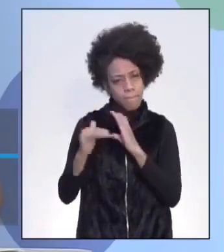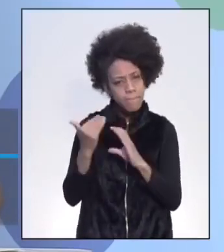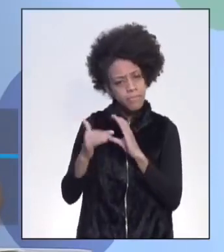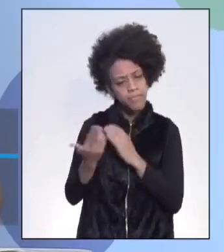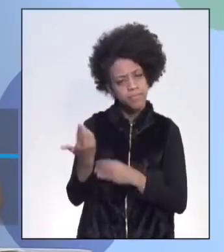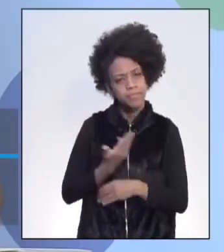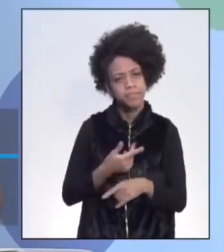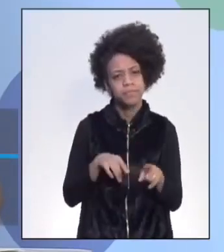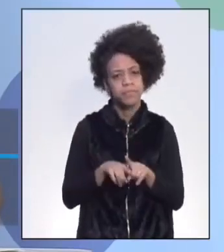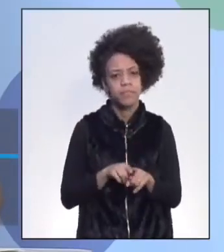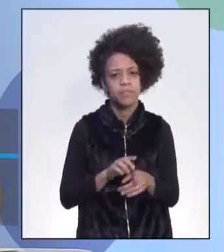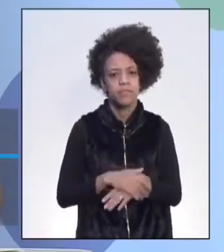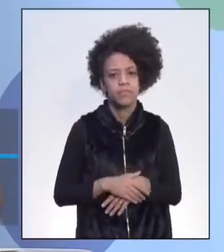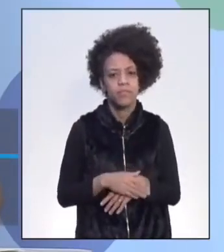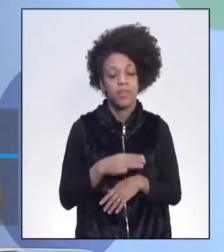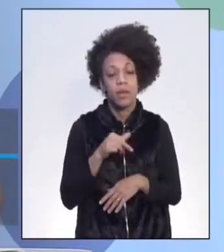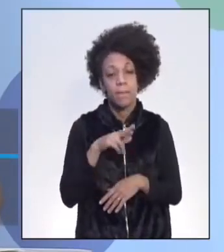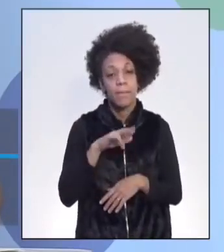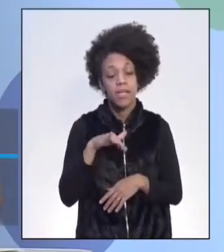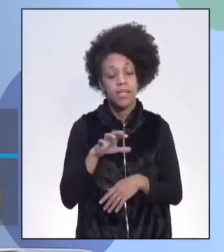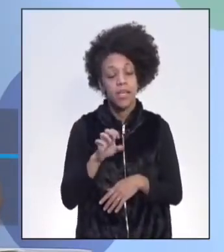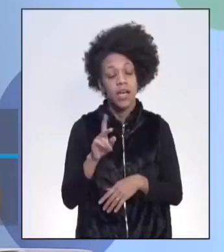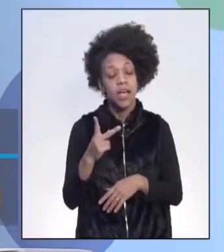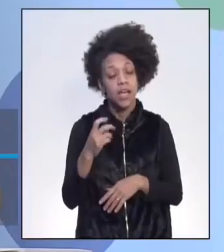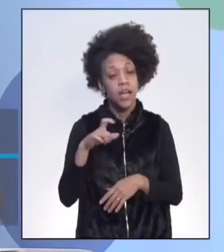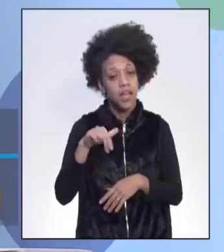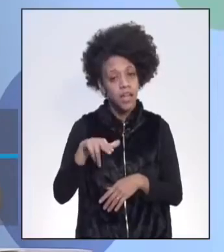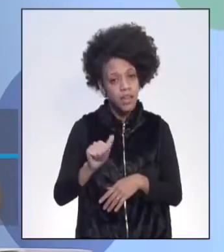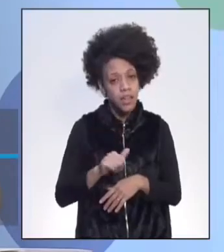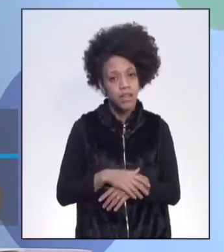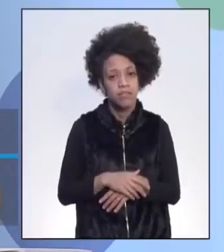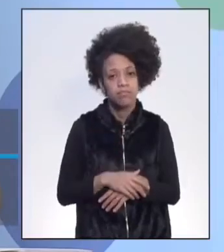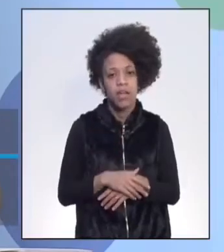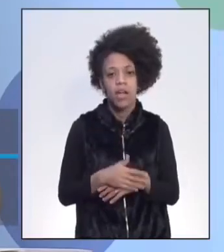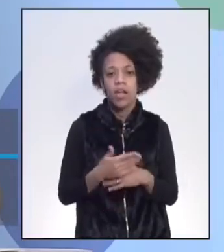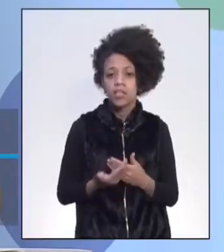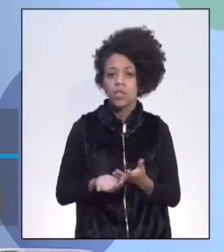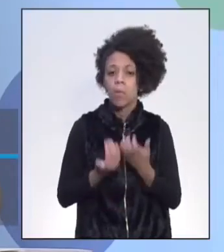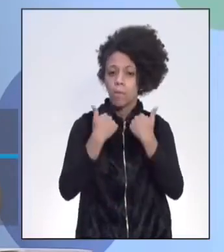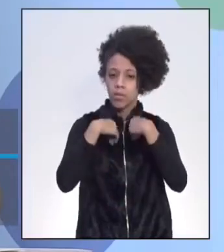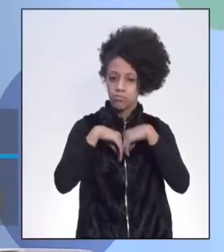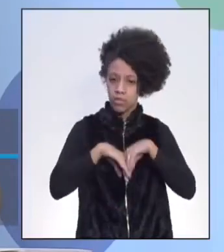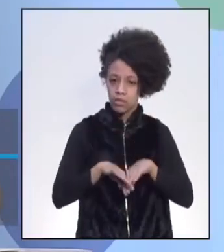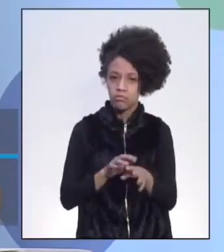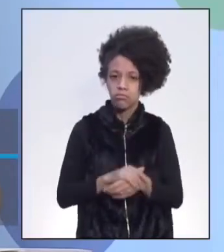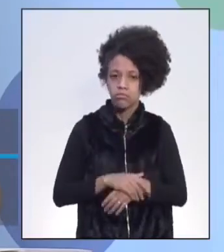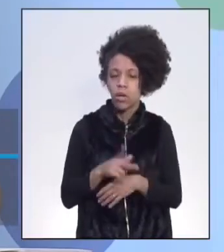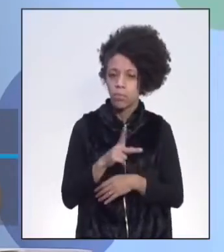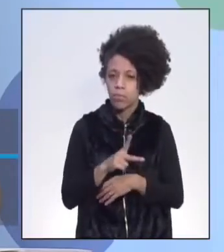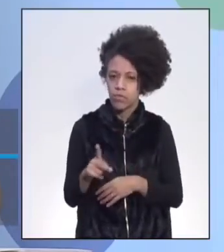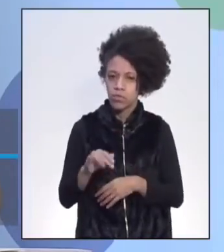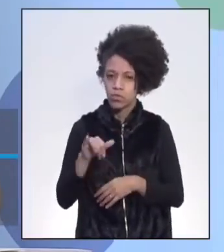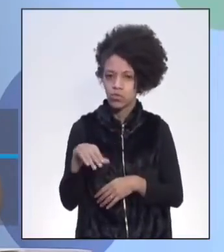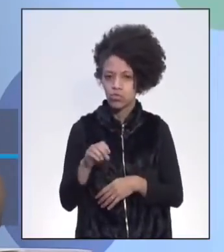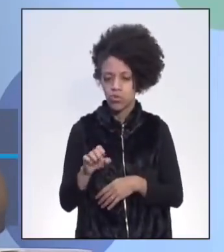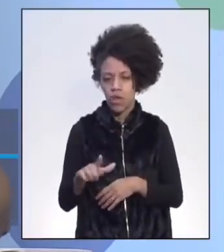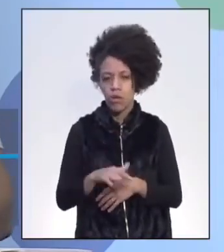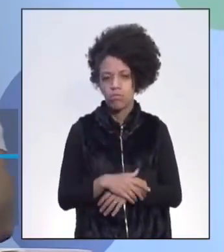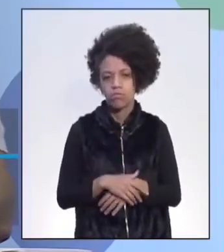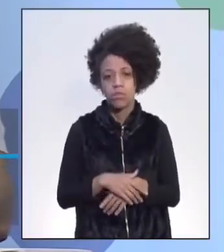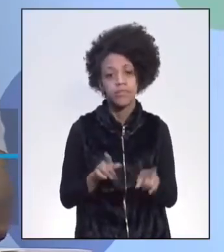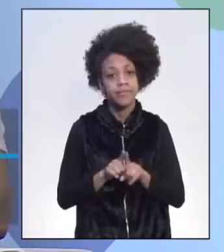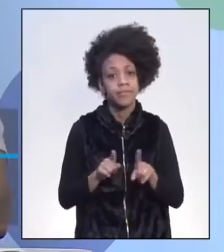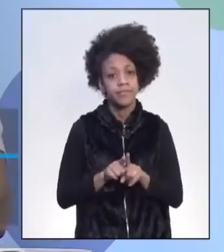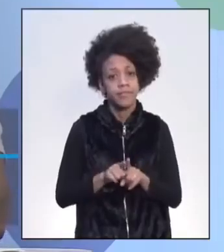também. Vou ler aqui da Maria Helena, um conjunto de glândulas que jogam as substâncias para dentro do corpo, professora de Joel. E a Giovana